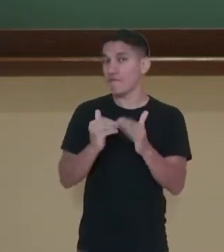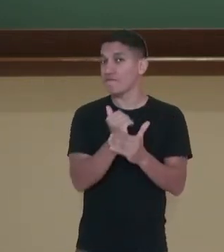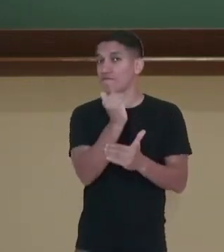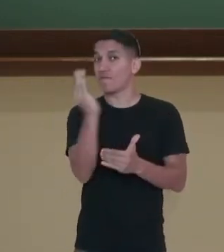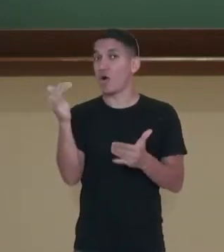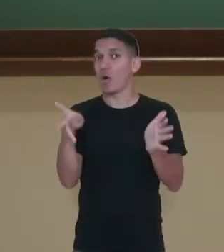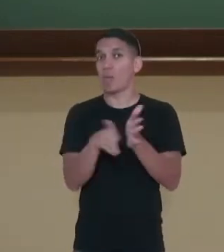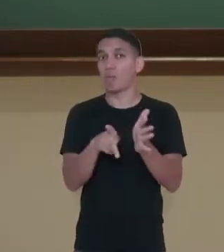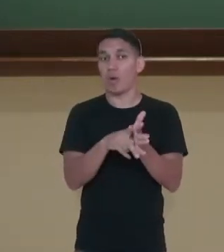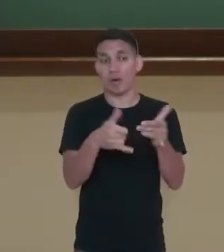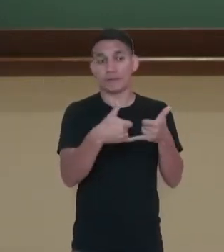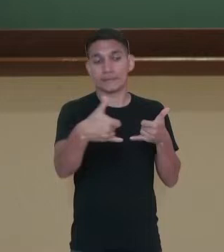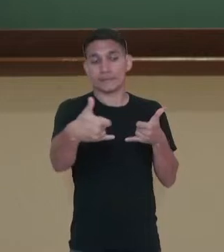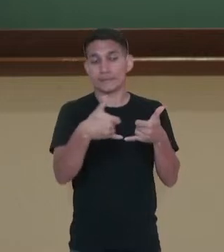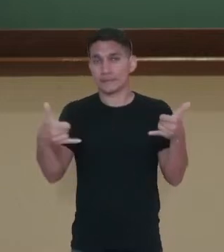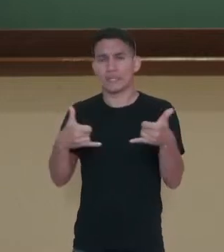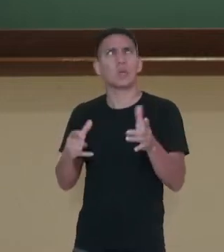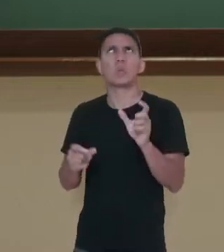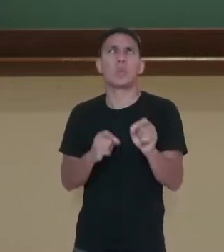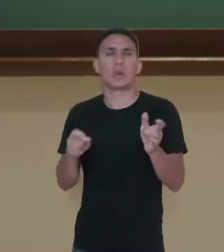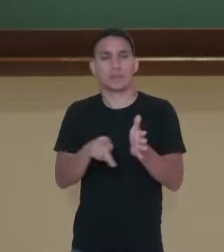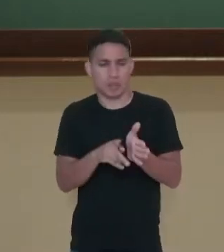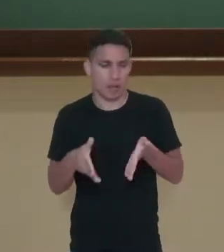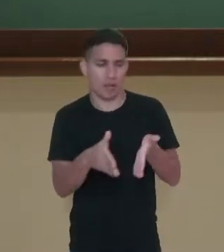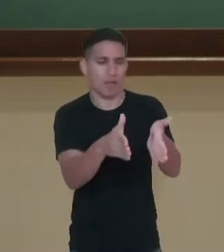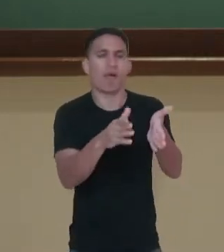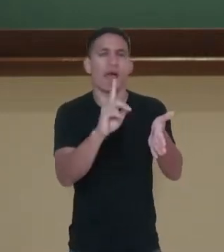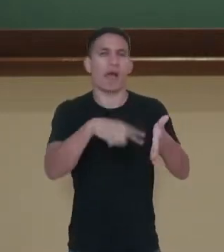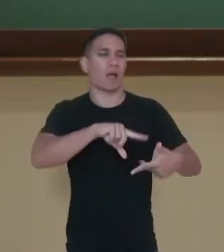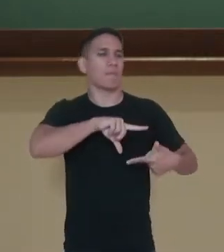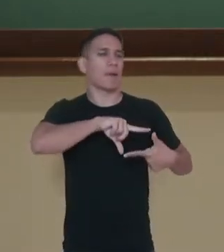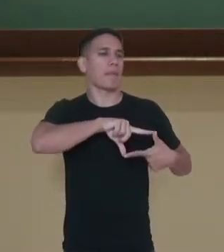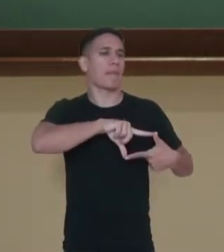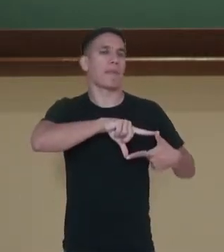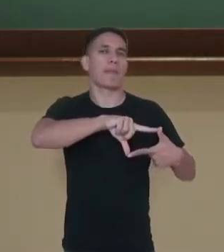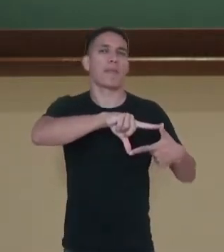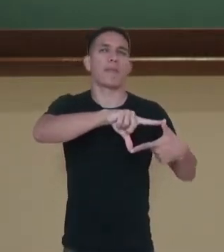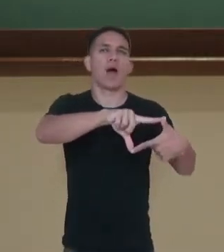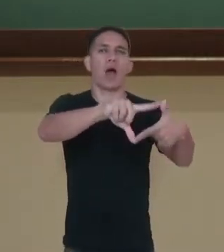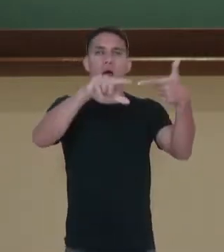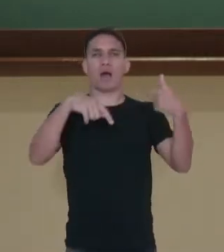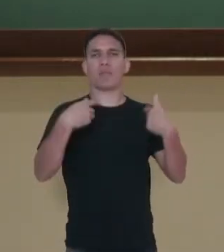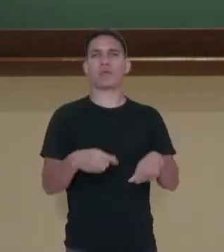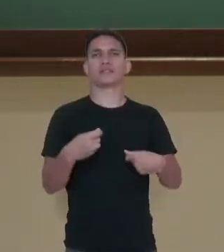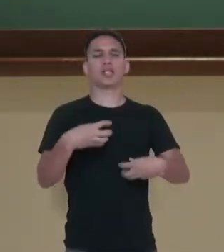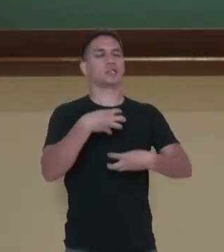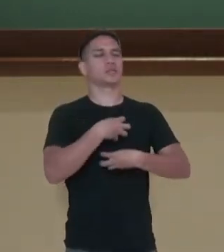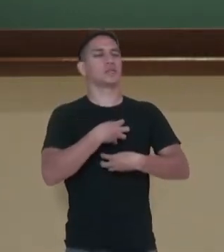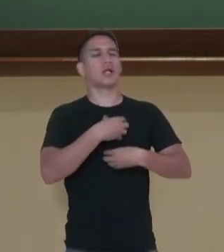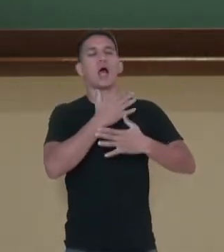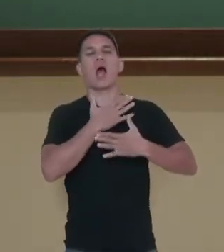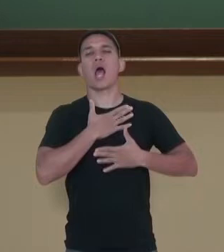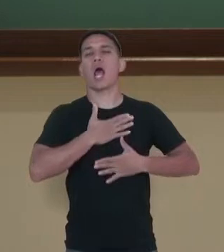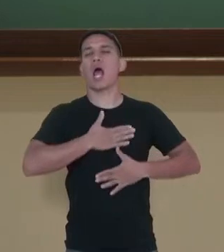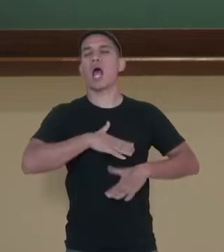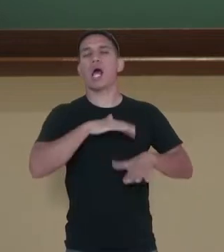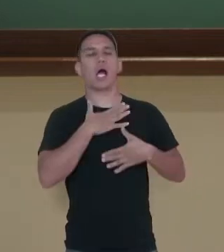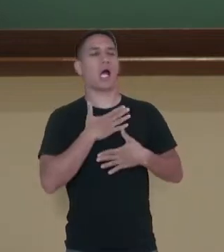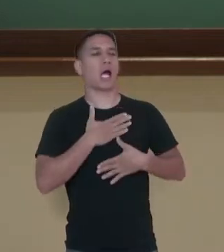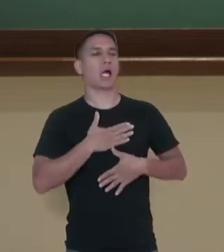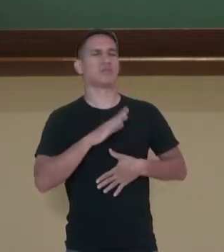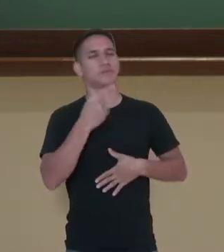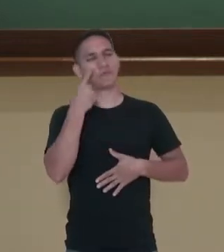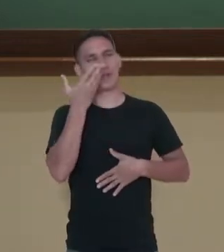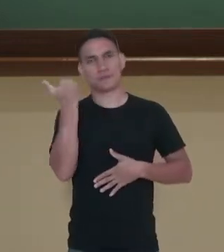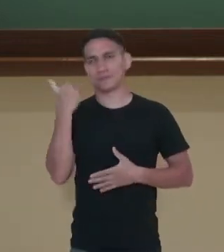como música harmoniosa, com uma melodia linda e gostosa de ouvir. Me